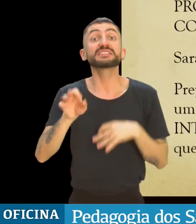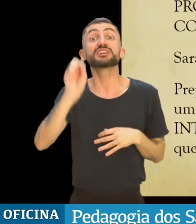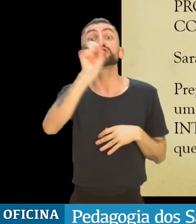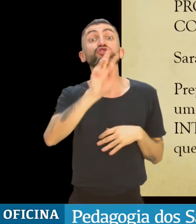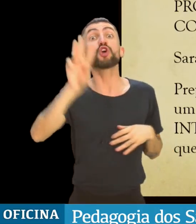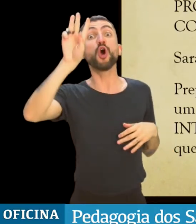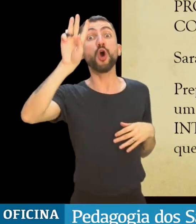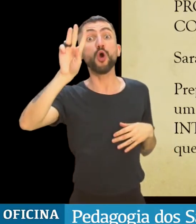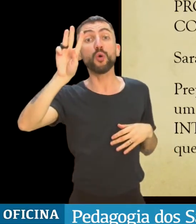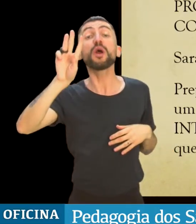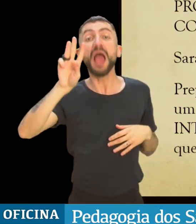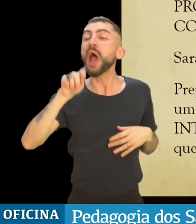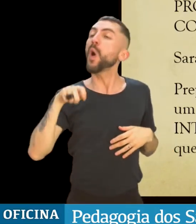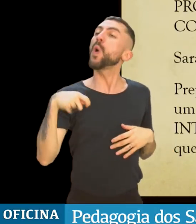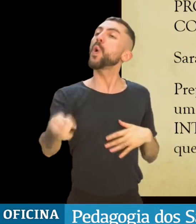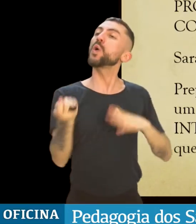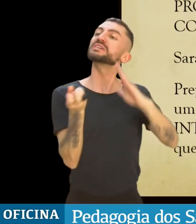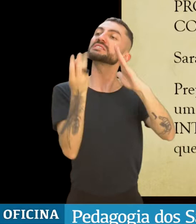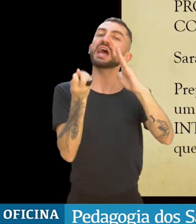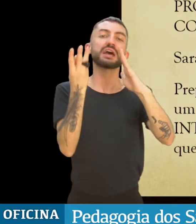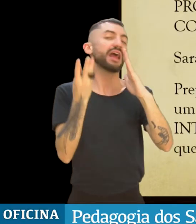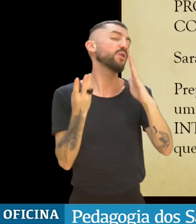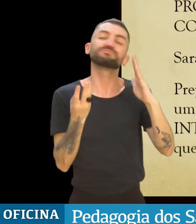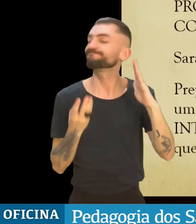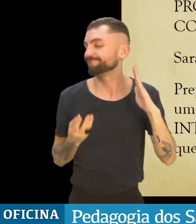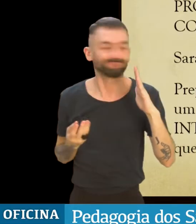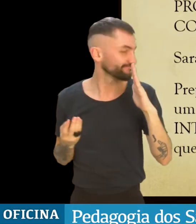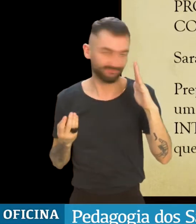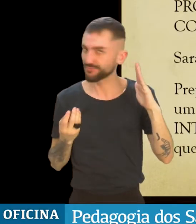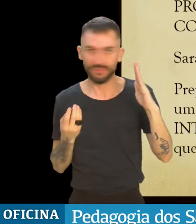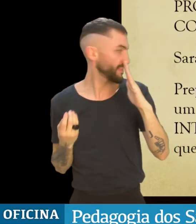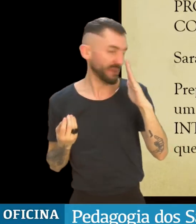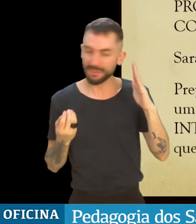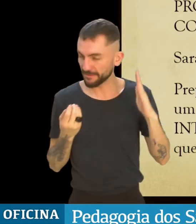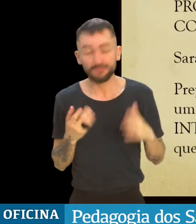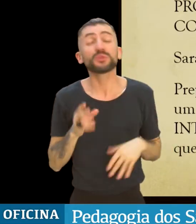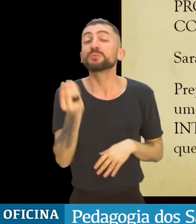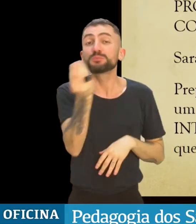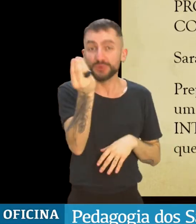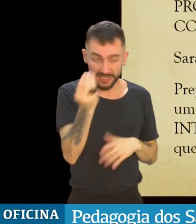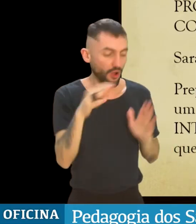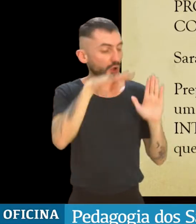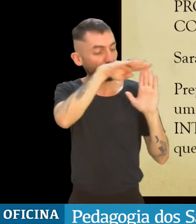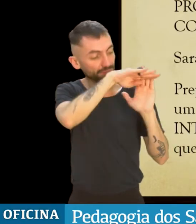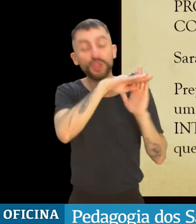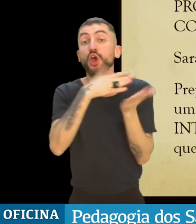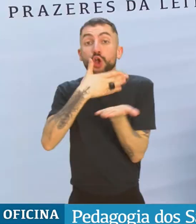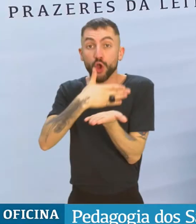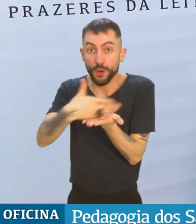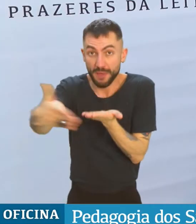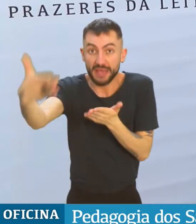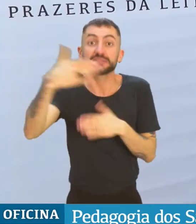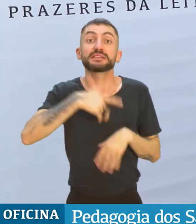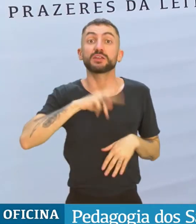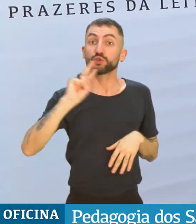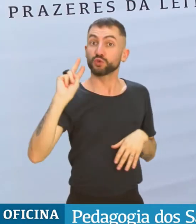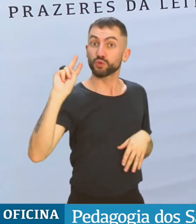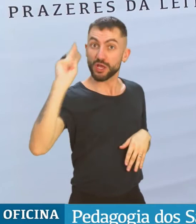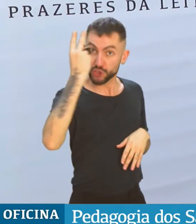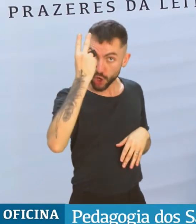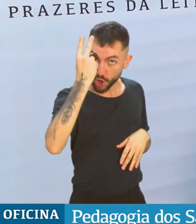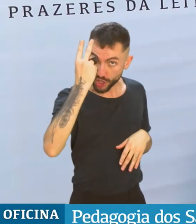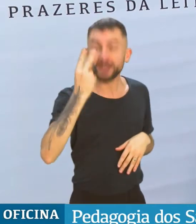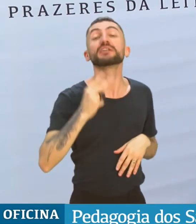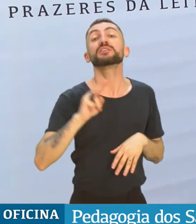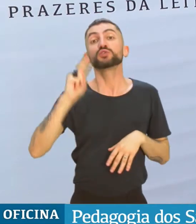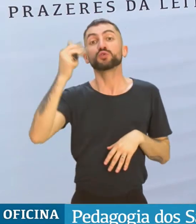de sarau, porque é uma forma que atrai mais pessoas. Só que aí eles colocam, né? Começa às 2 horas, primeiro A, 2h15,